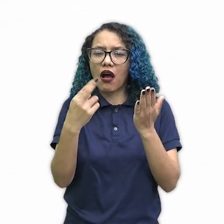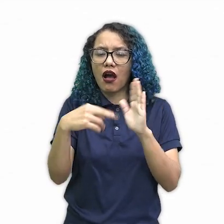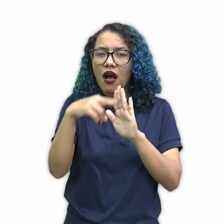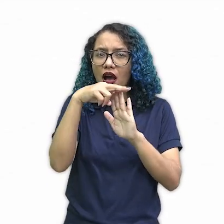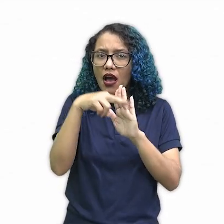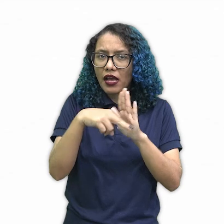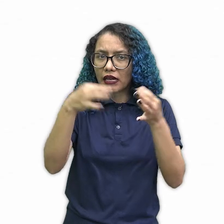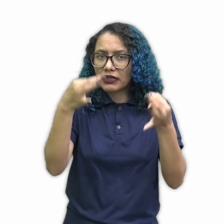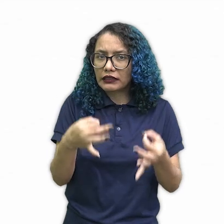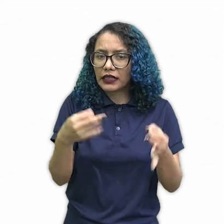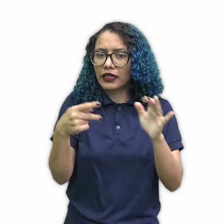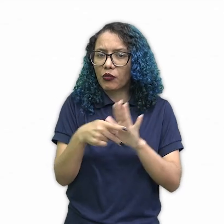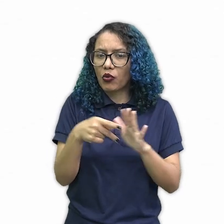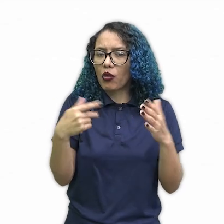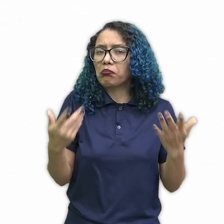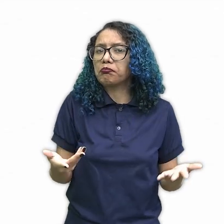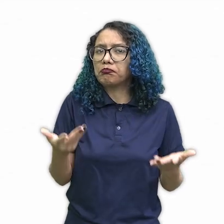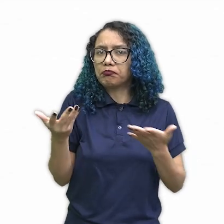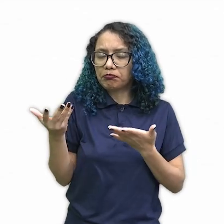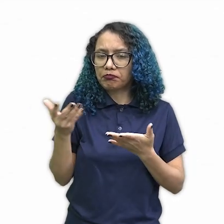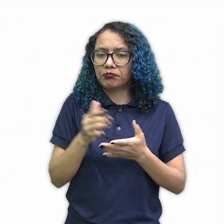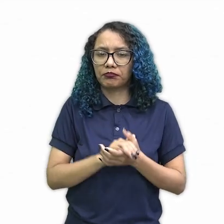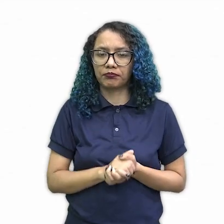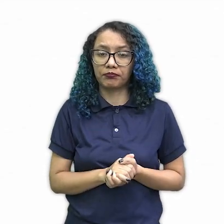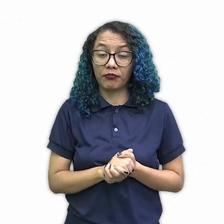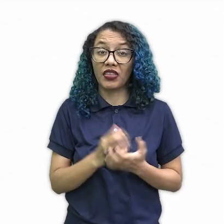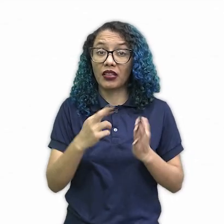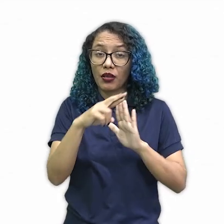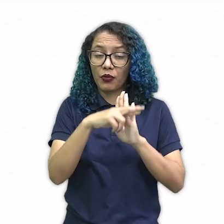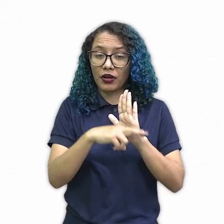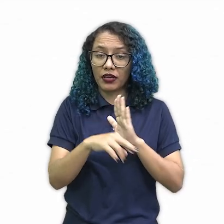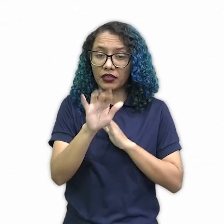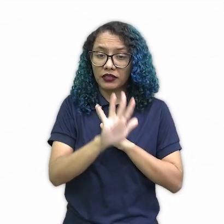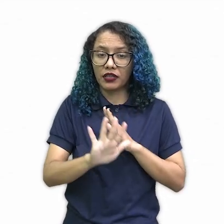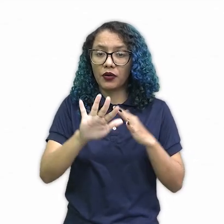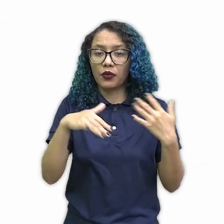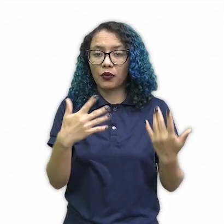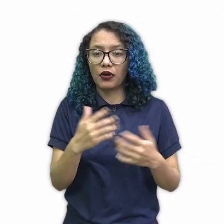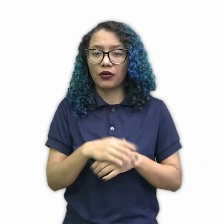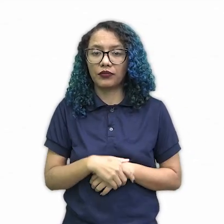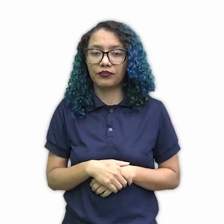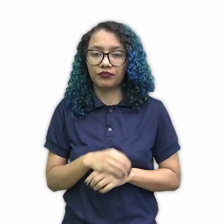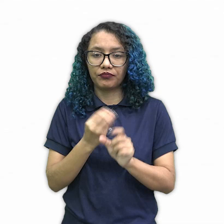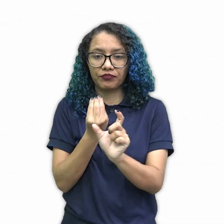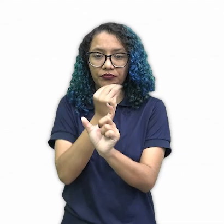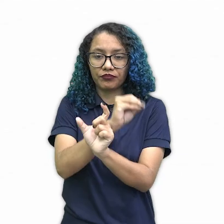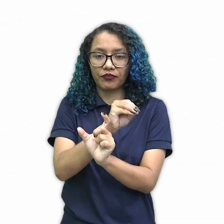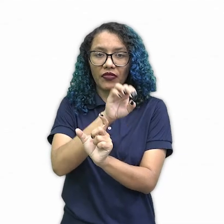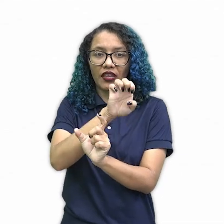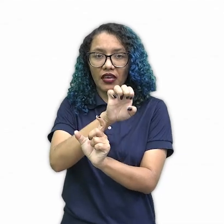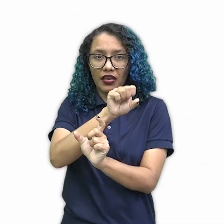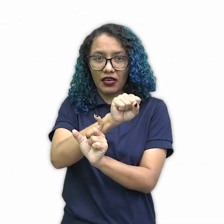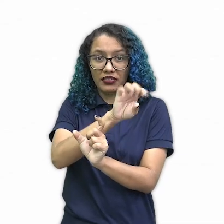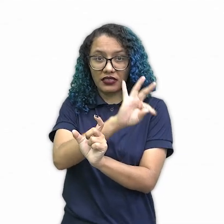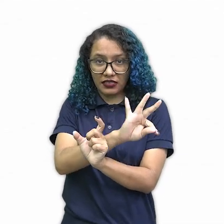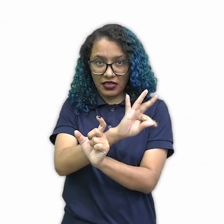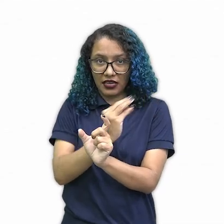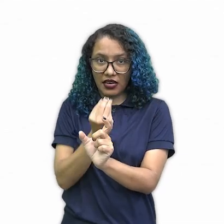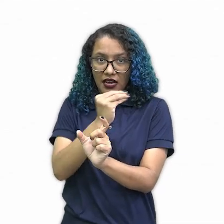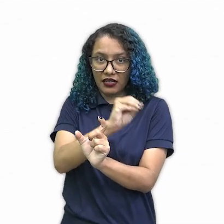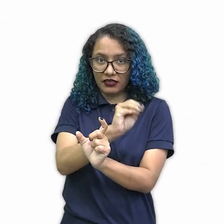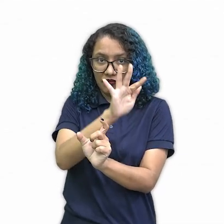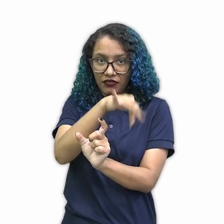nos adjetivos. A regra geral é acrescentar o E, o S e o T, ST,